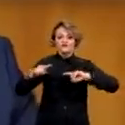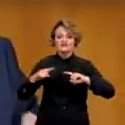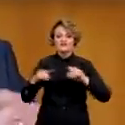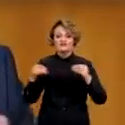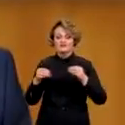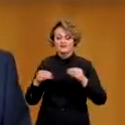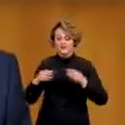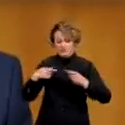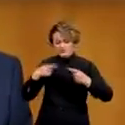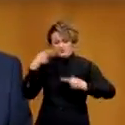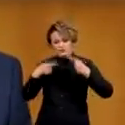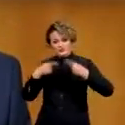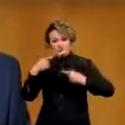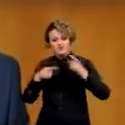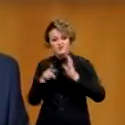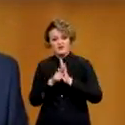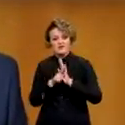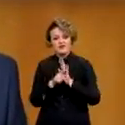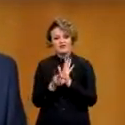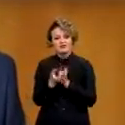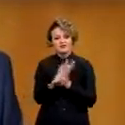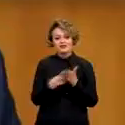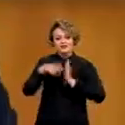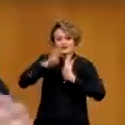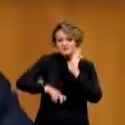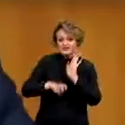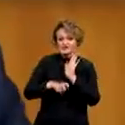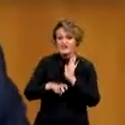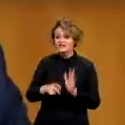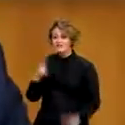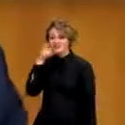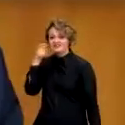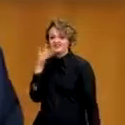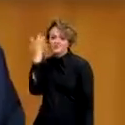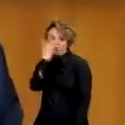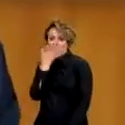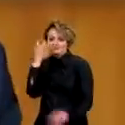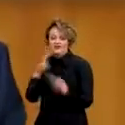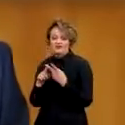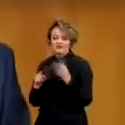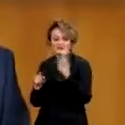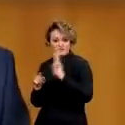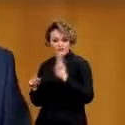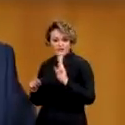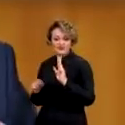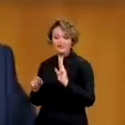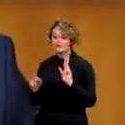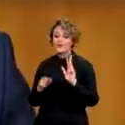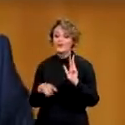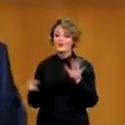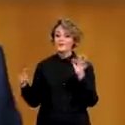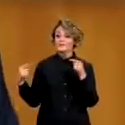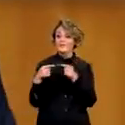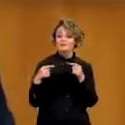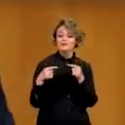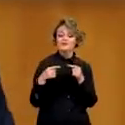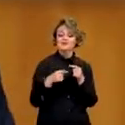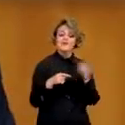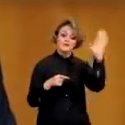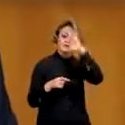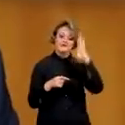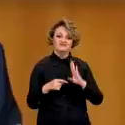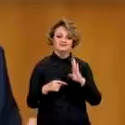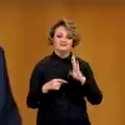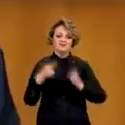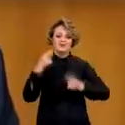política tributária, porque não era uma coisa de interesse do Haddad, do Lula, era uma coisa de interesse do país. O país precisava de uma política